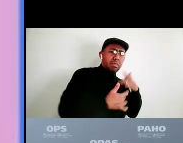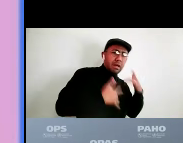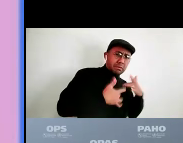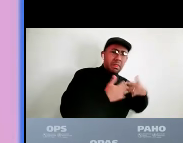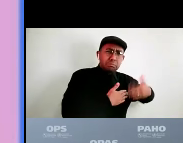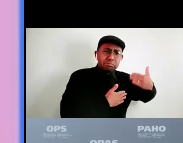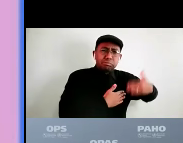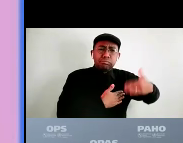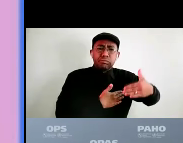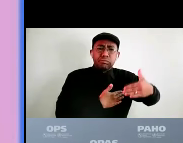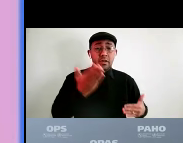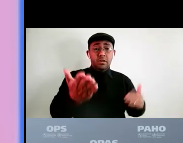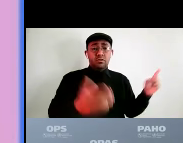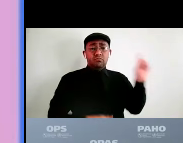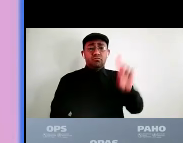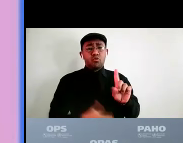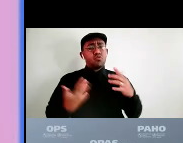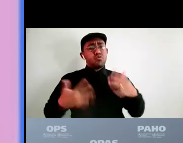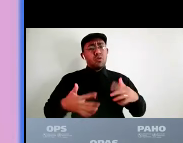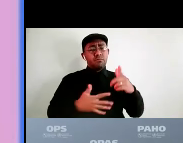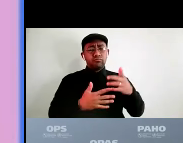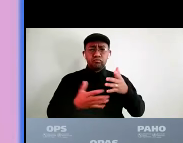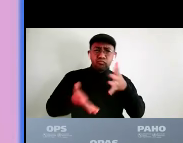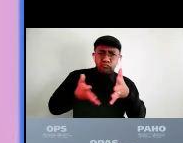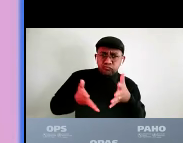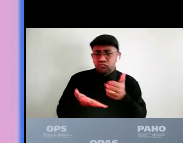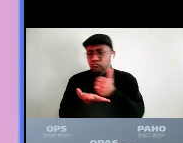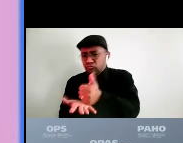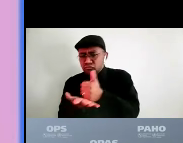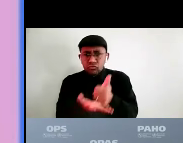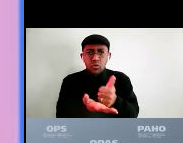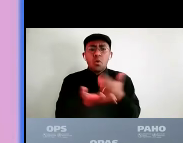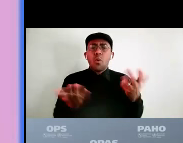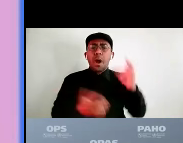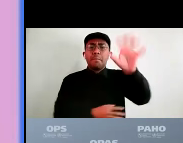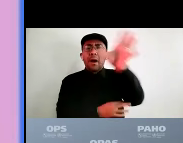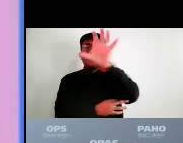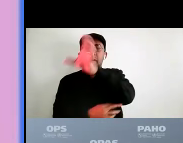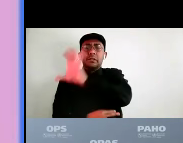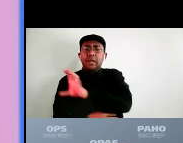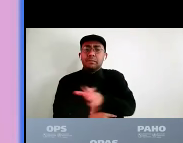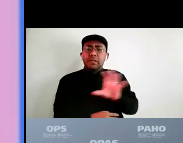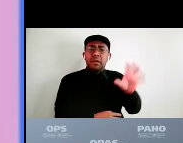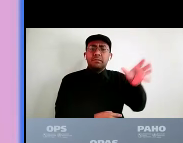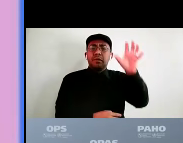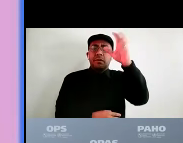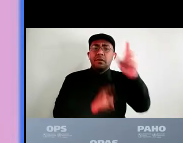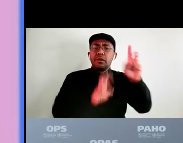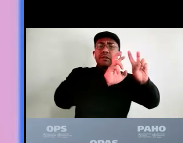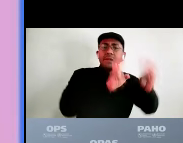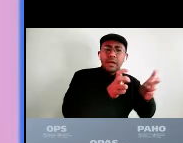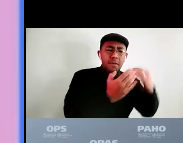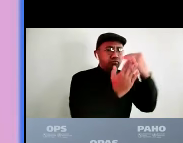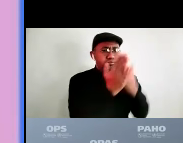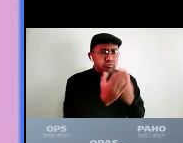Ela é a principal ponto de contato para apoiar os escritórios regionais da OMS em outras partes interessadas na área